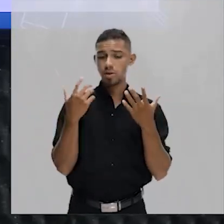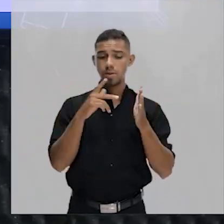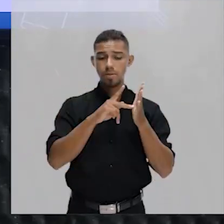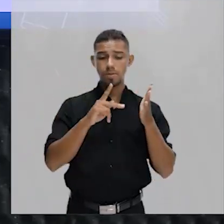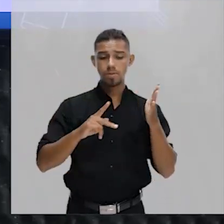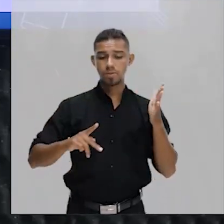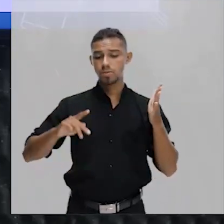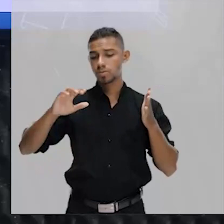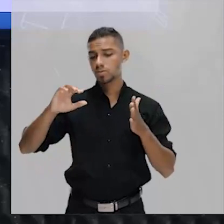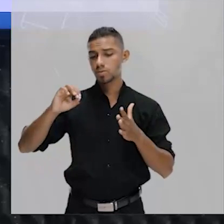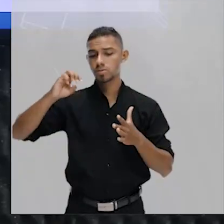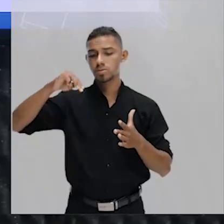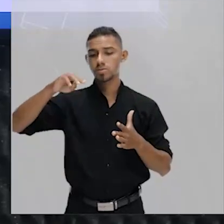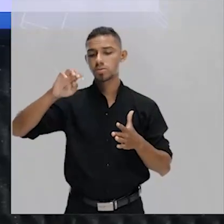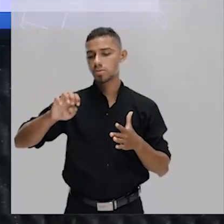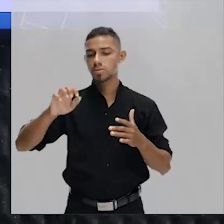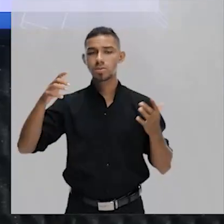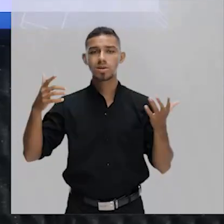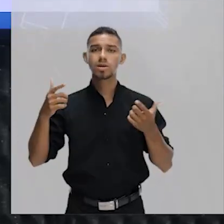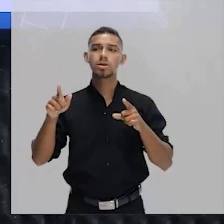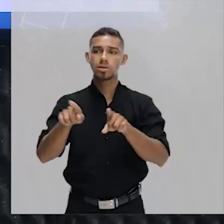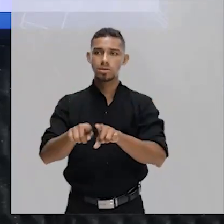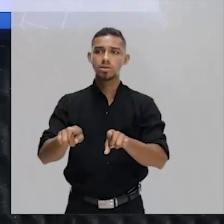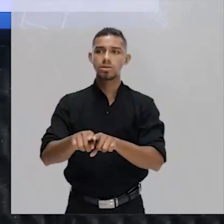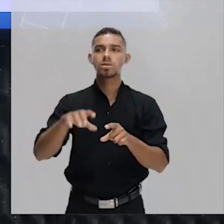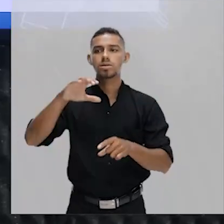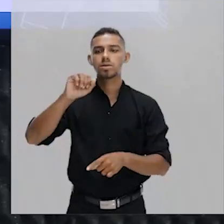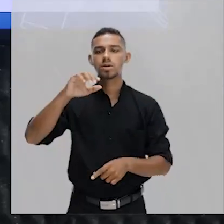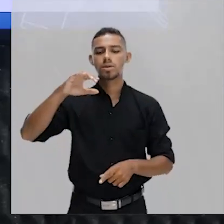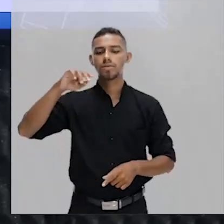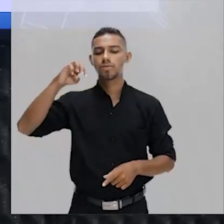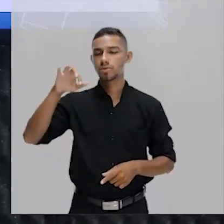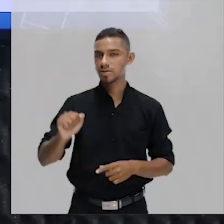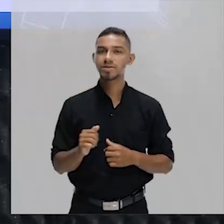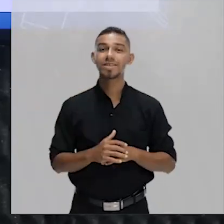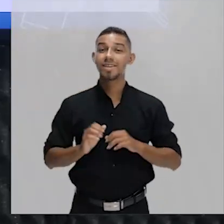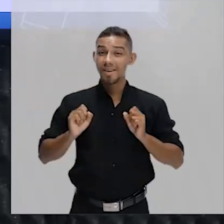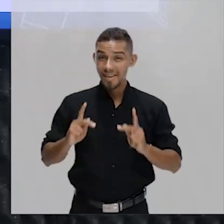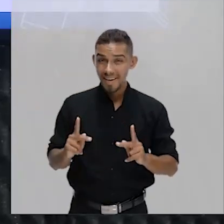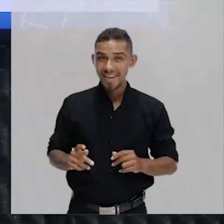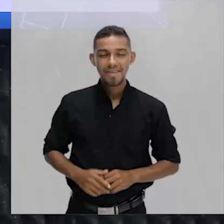poema do Cume, que é bem nessa questão da cacofonia. Tá certo,